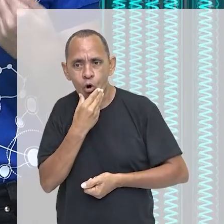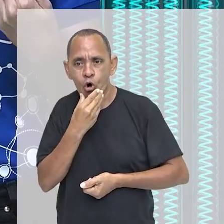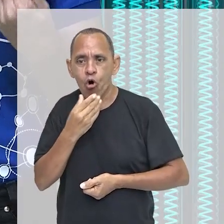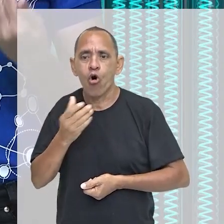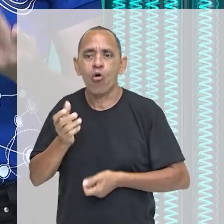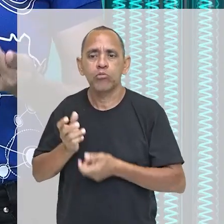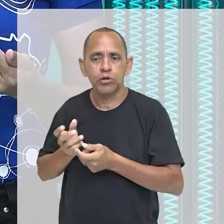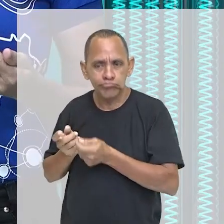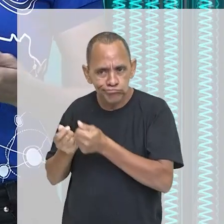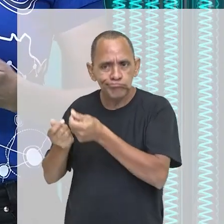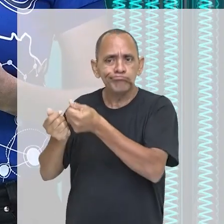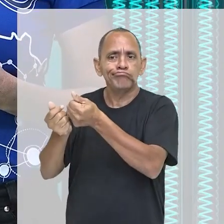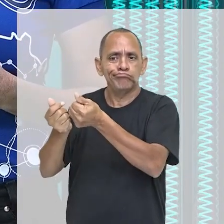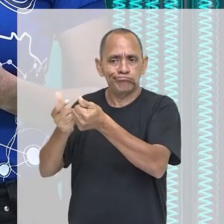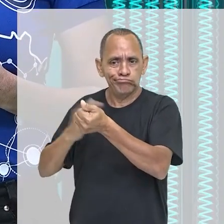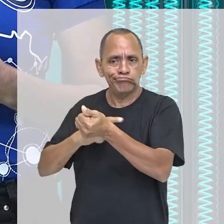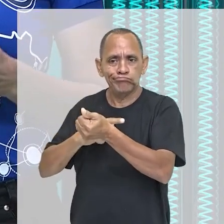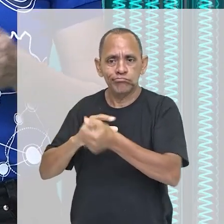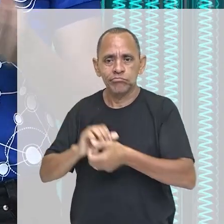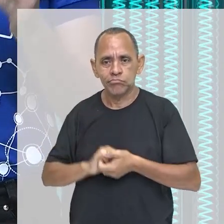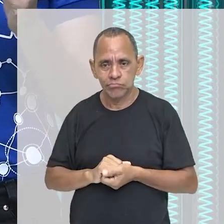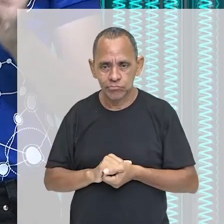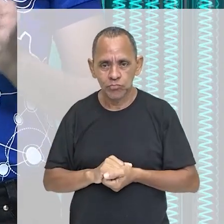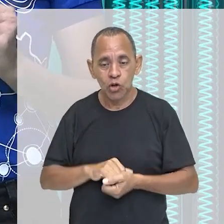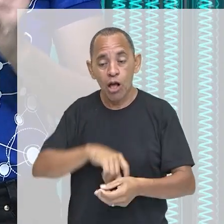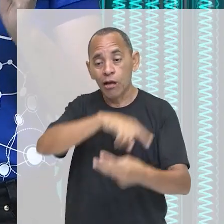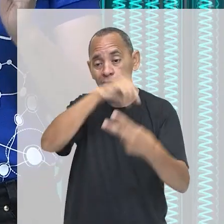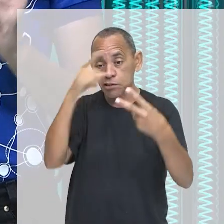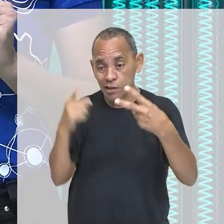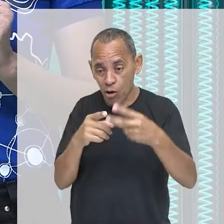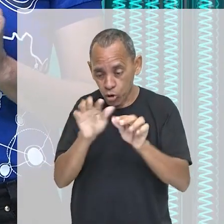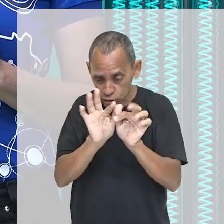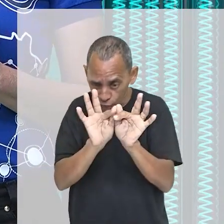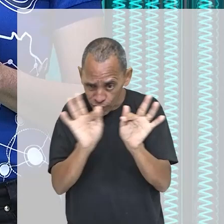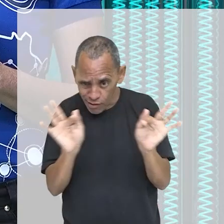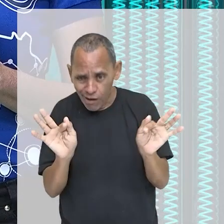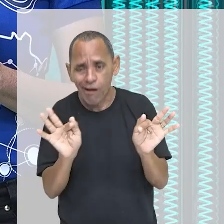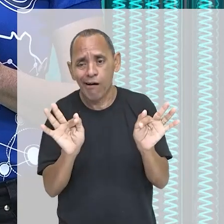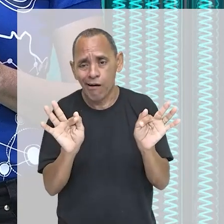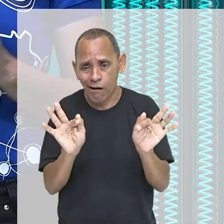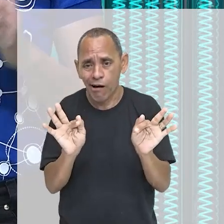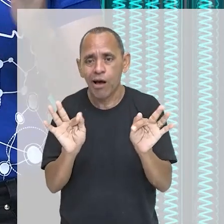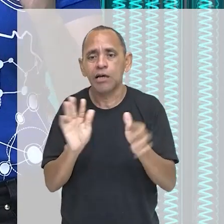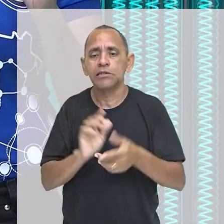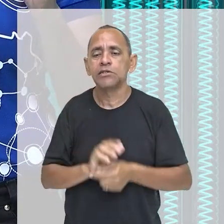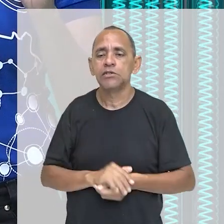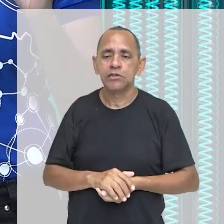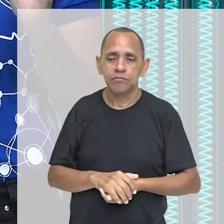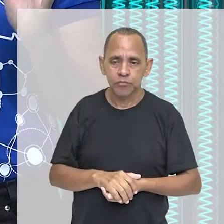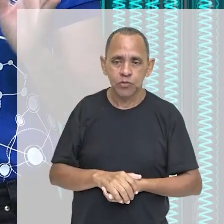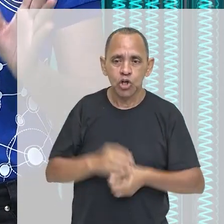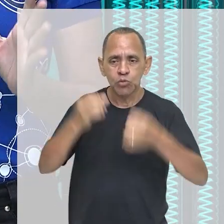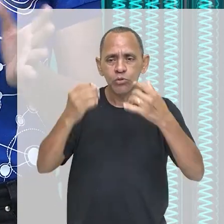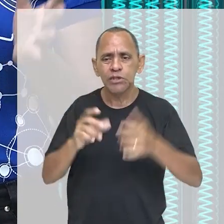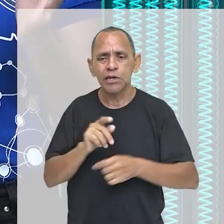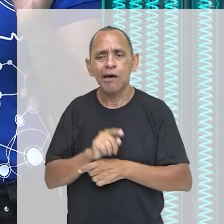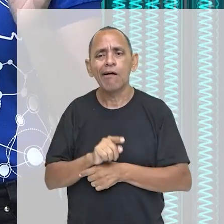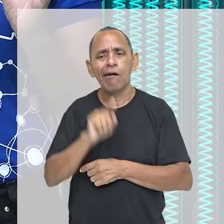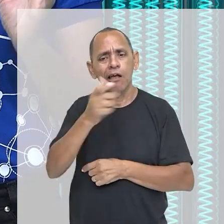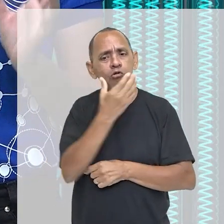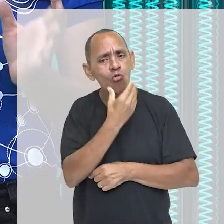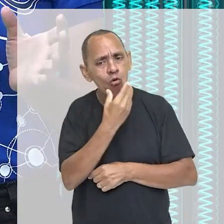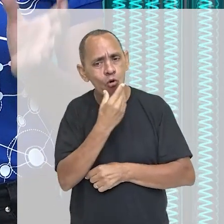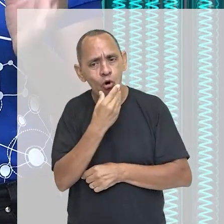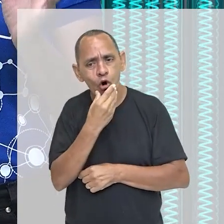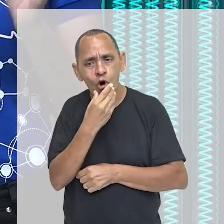Ele é infeliz. Então, tem uma contradição aí nessas frases, certo? Então, quando tem ideias opostas,